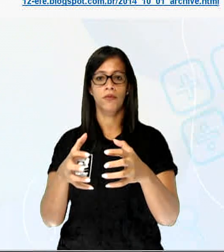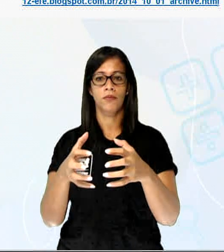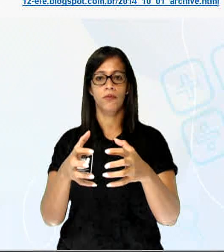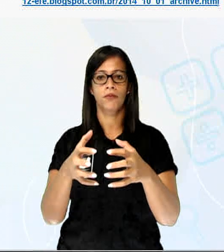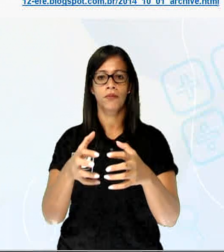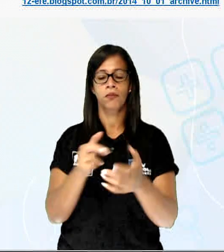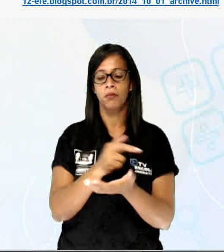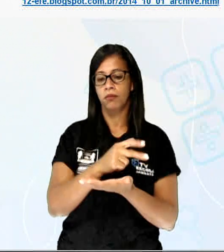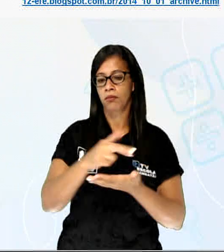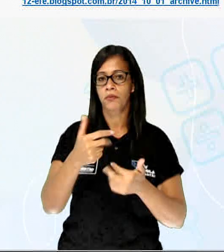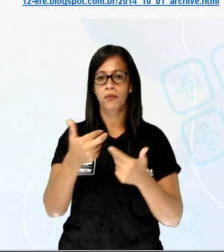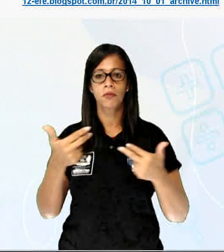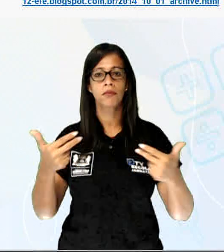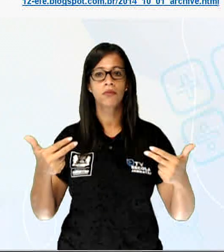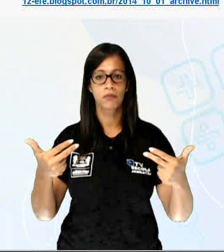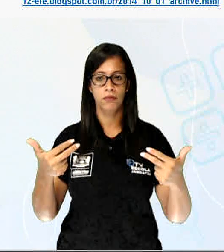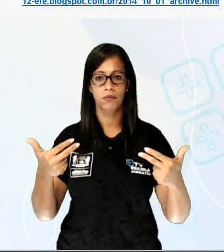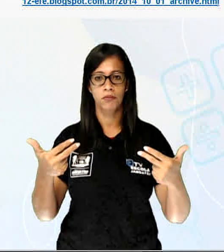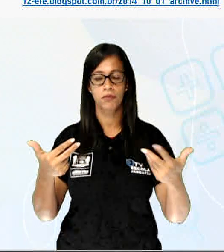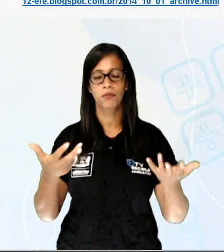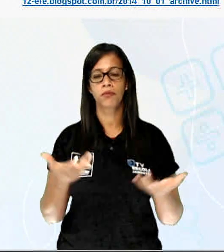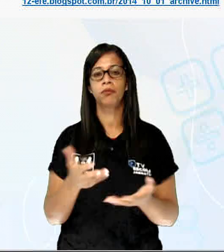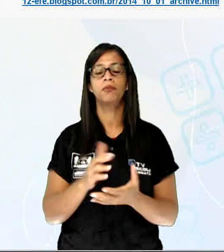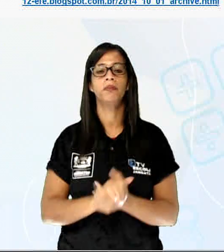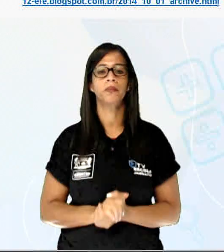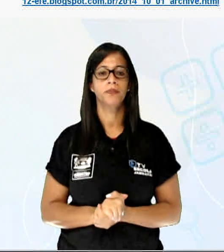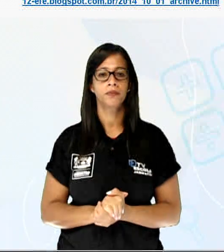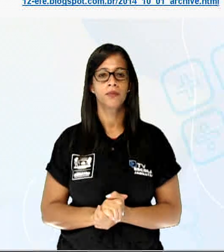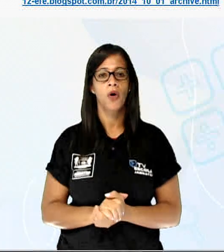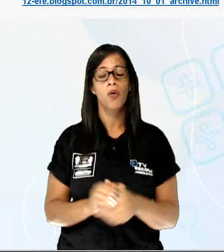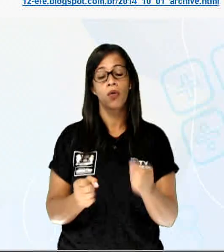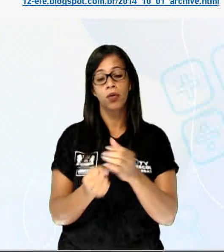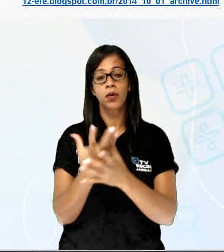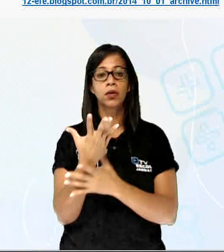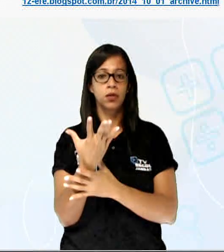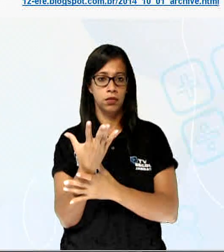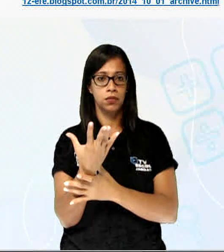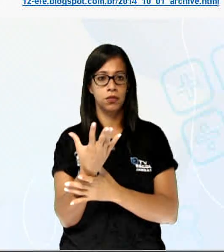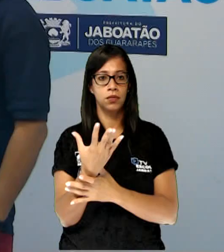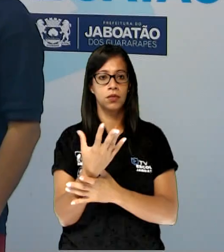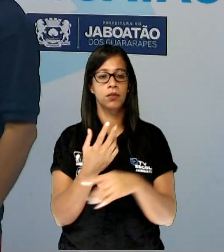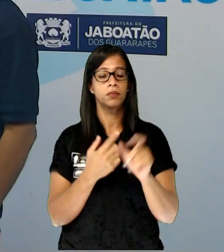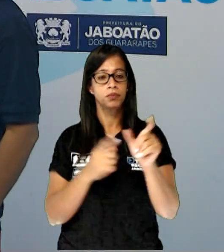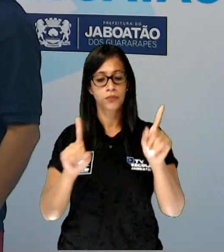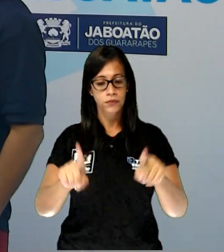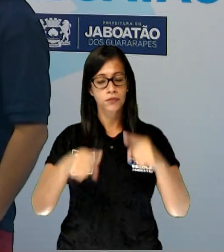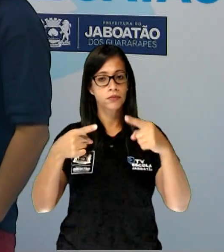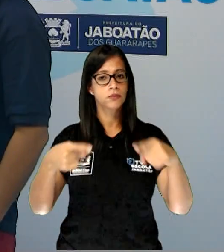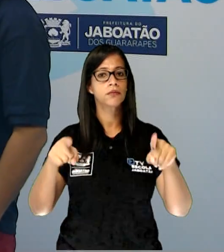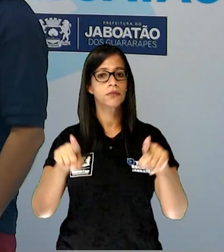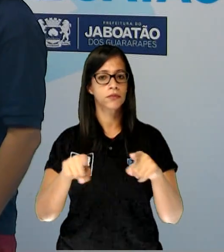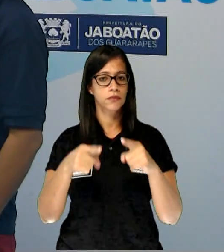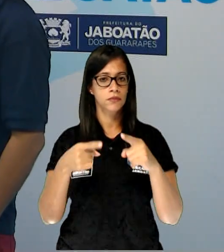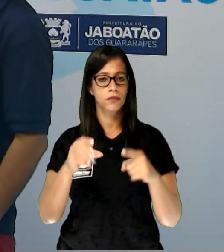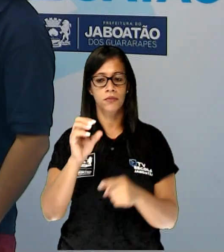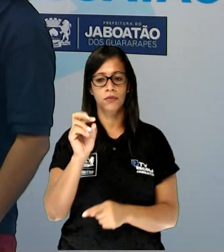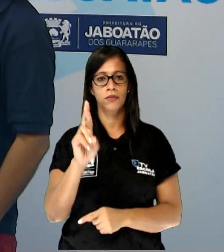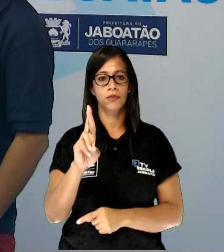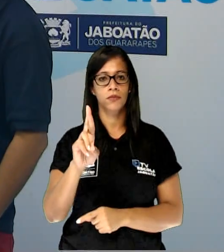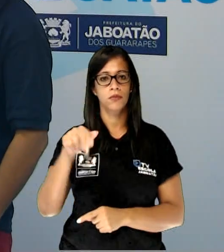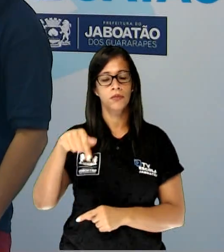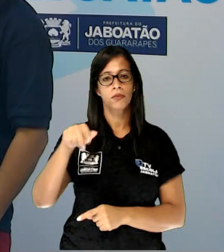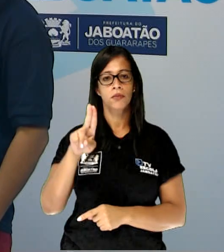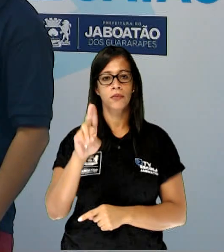para a execução da obra, o que deu origem às orquestras. Então aqui na ilustração nós vemos que aqui temos